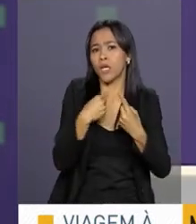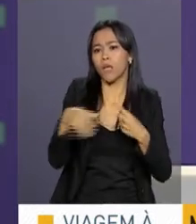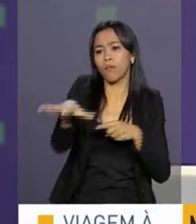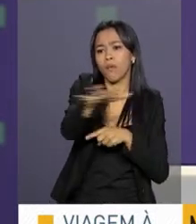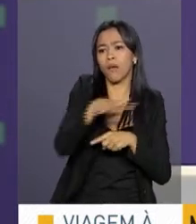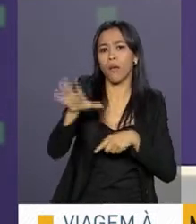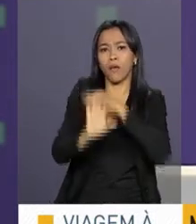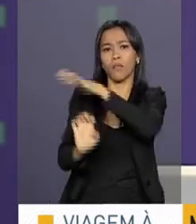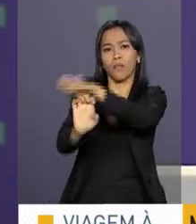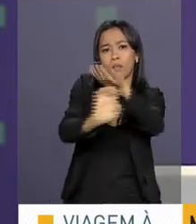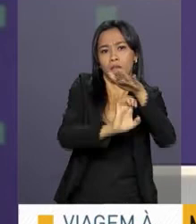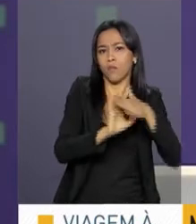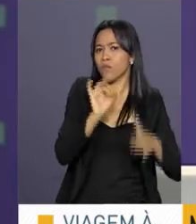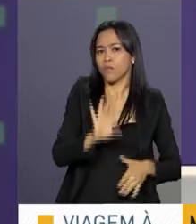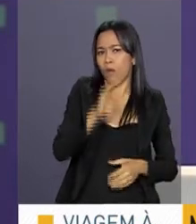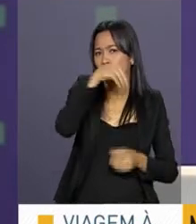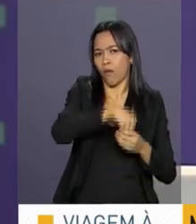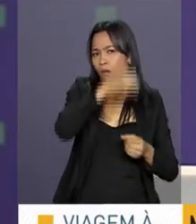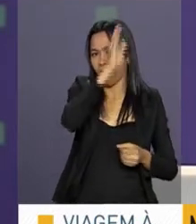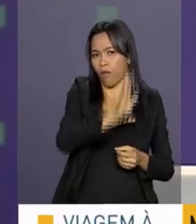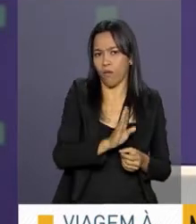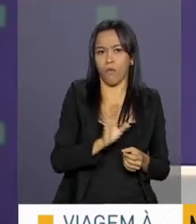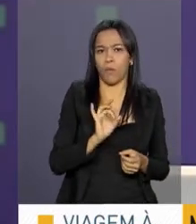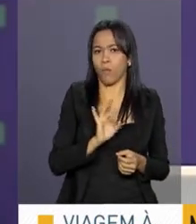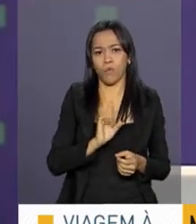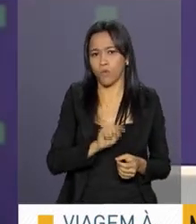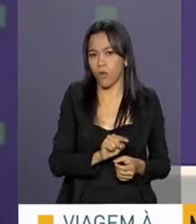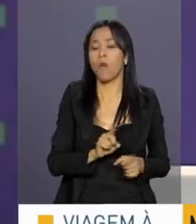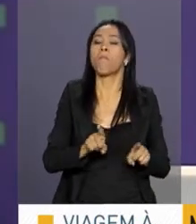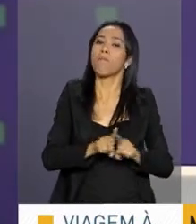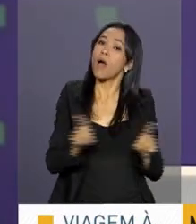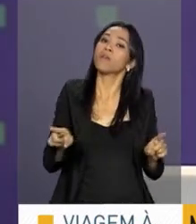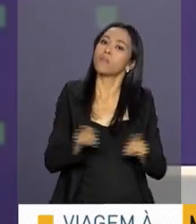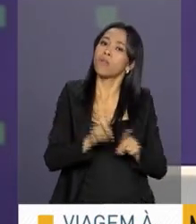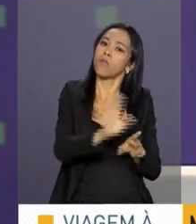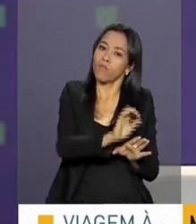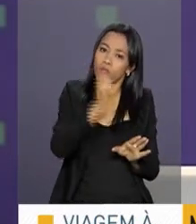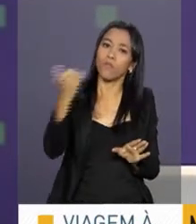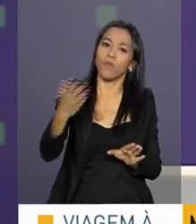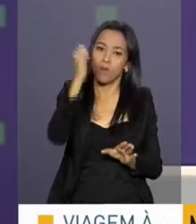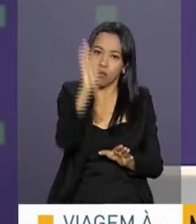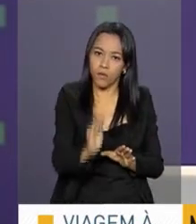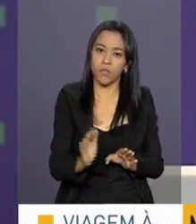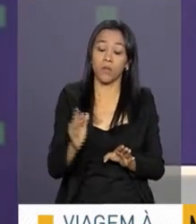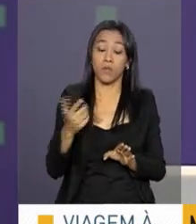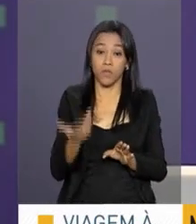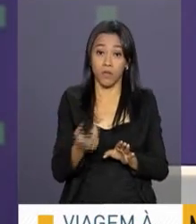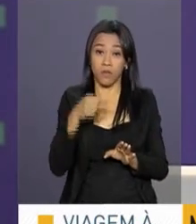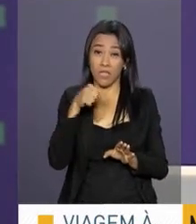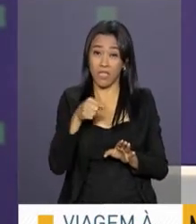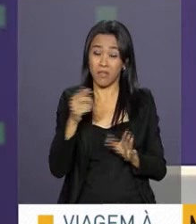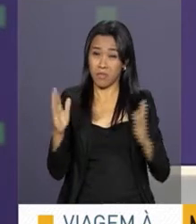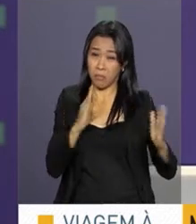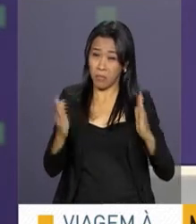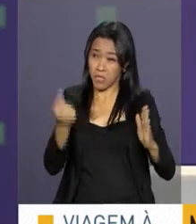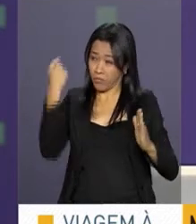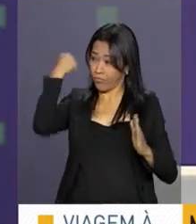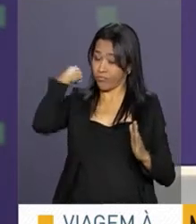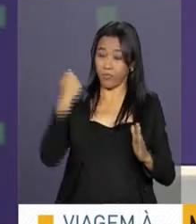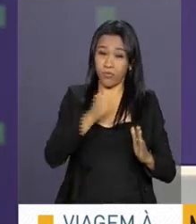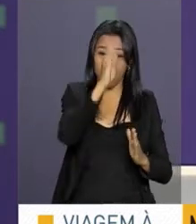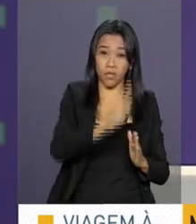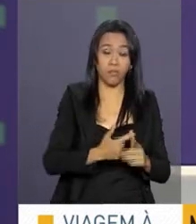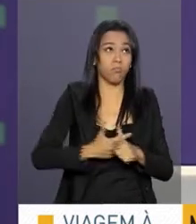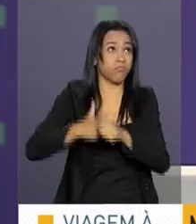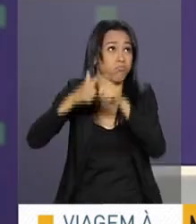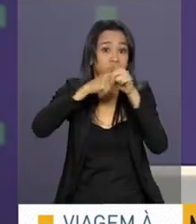não só dentro do Brasil, com o empresariado brasileiro, né, mas também no exterior. O Brasil, naquele momento, vivia, né, uma crise muito grande